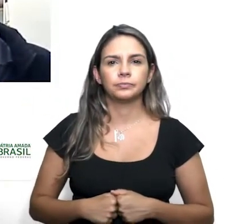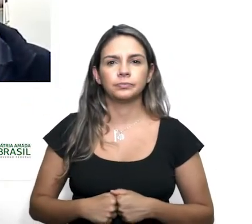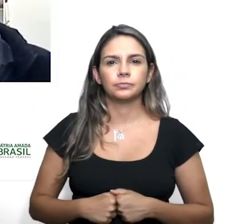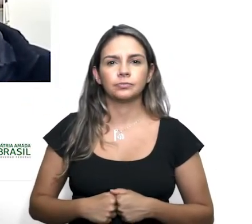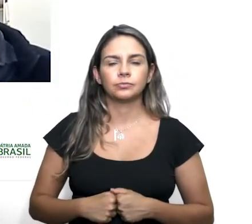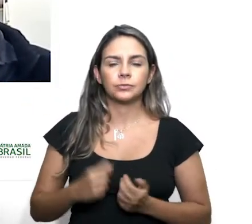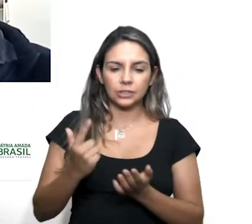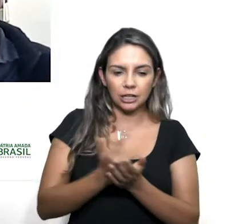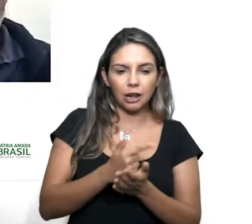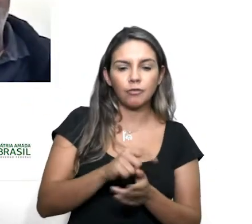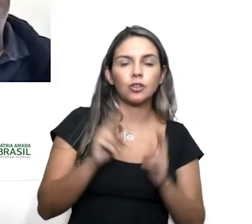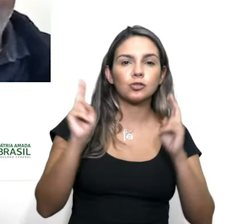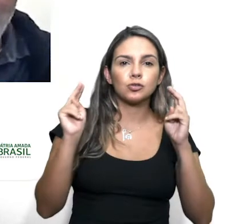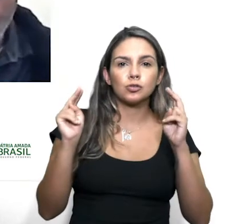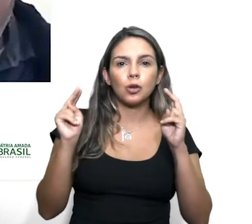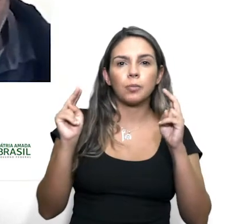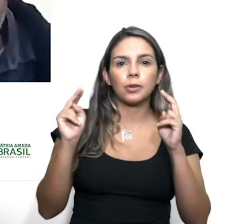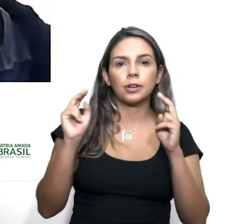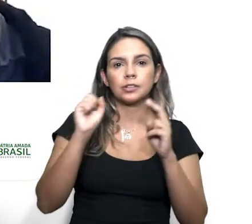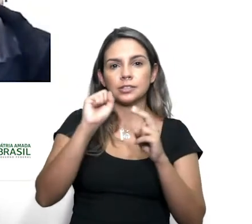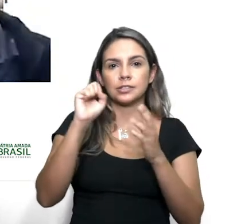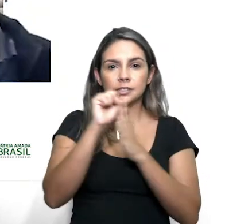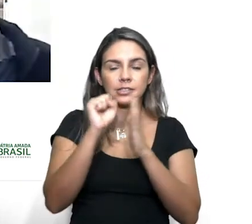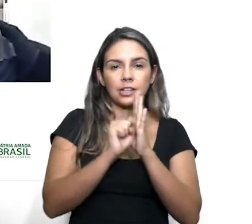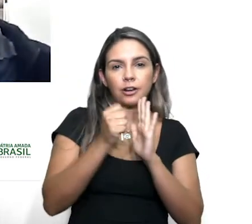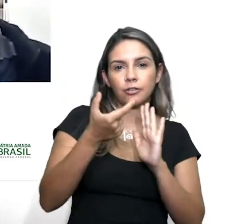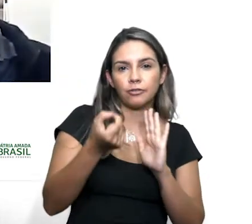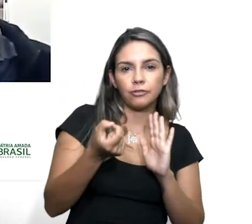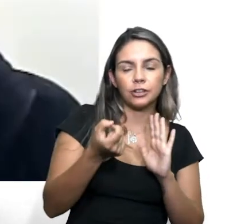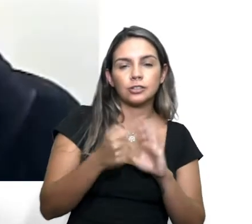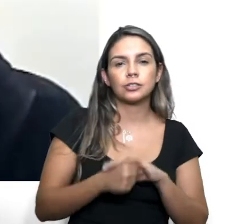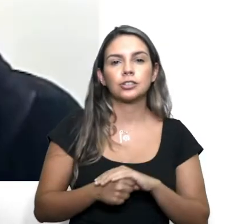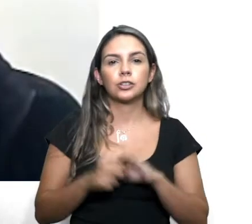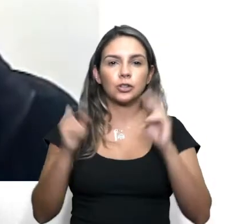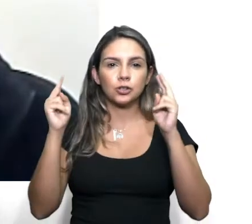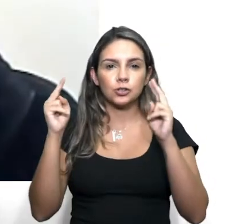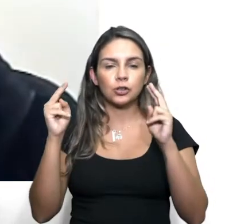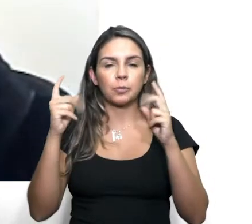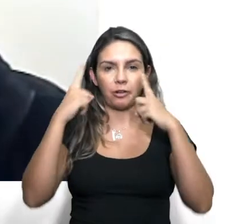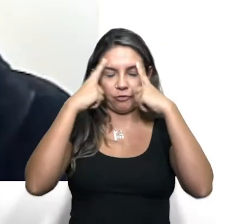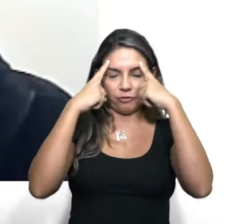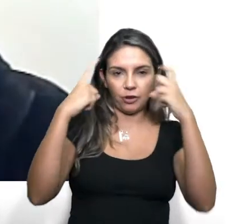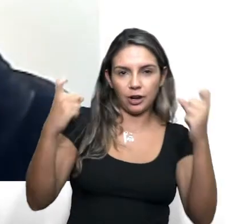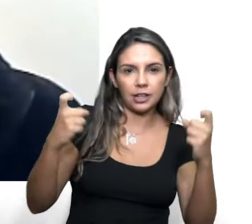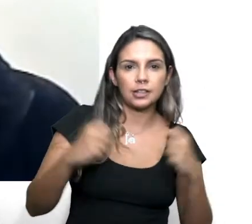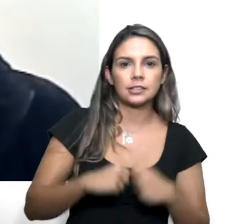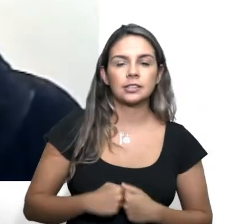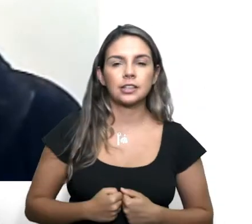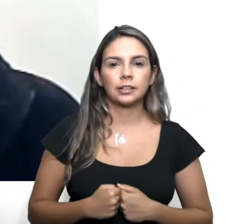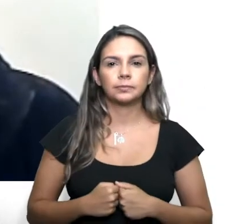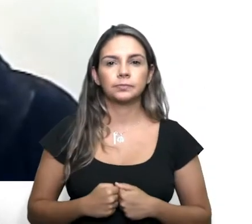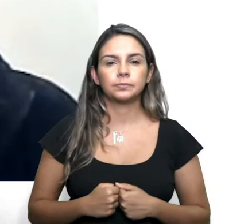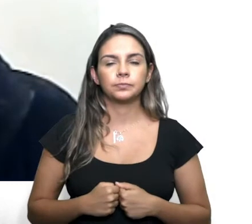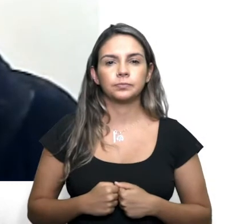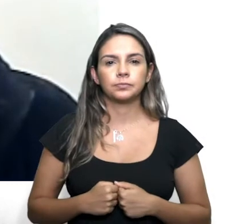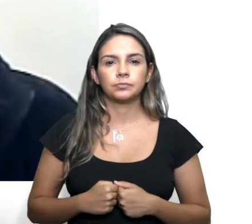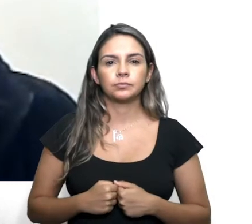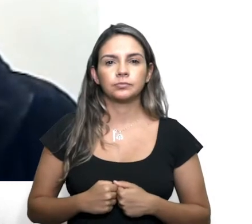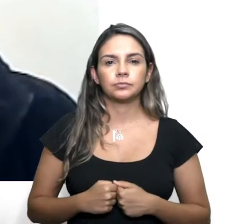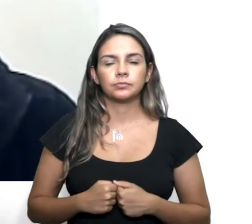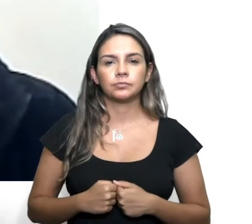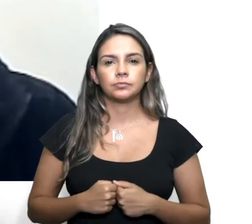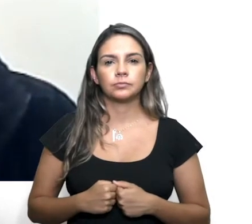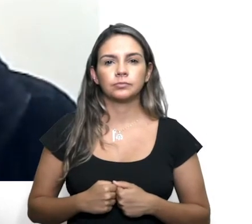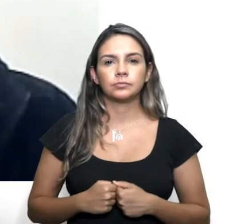livros mesmo sobre o século XX, sobre a violência nazi,